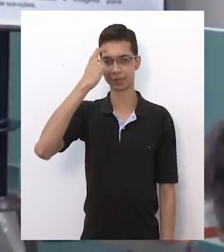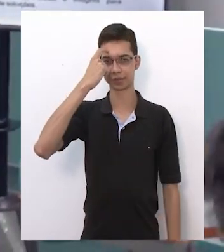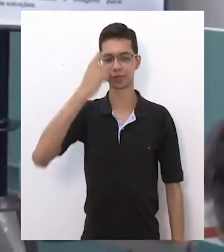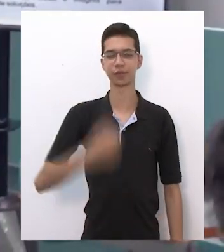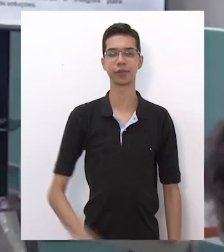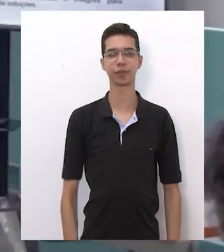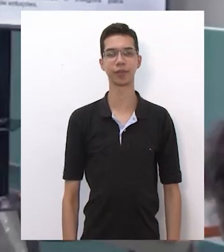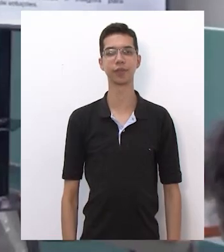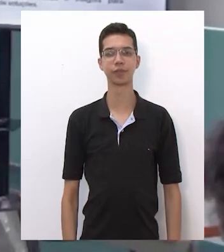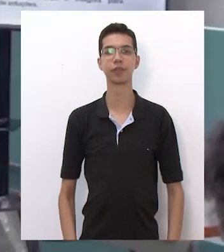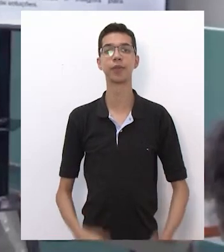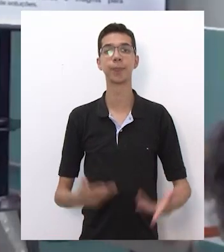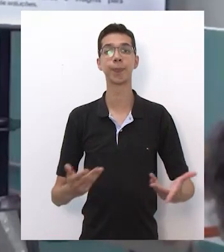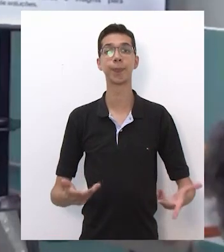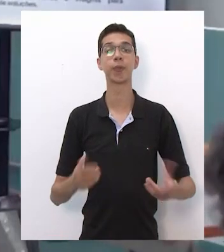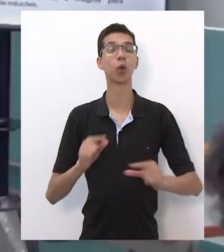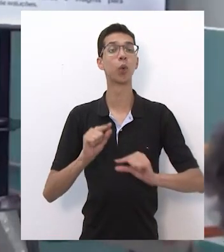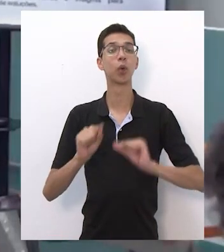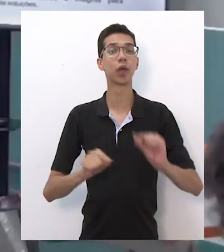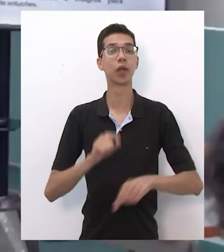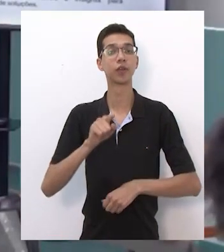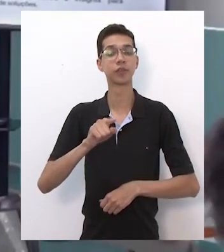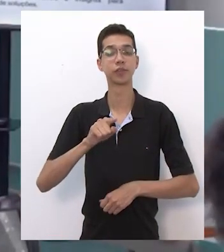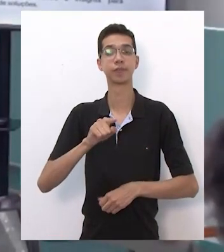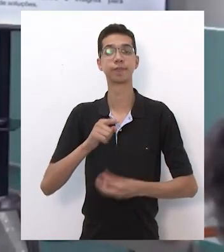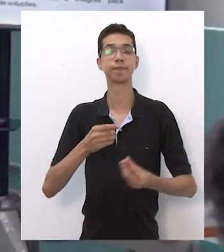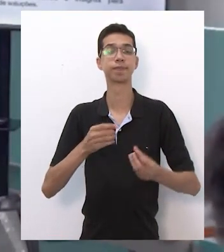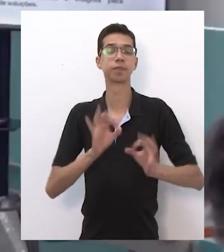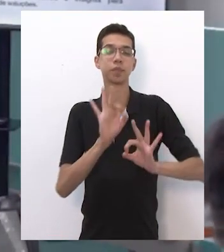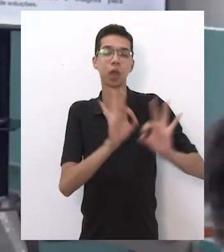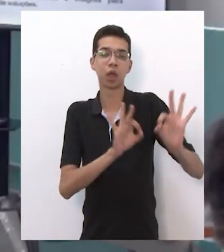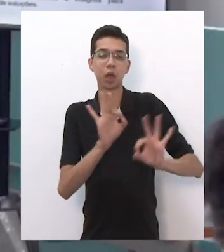fase do testar. O que é necessário ajustar?